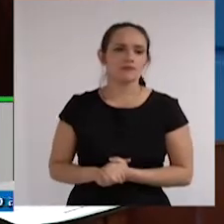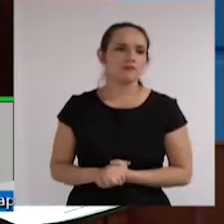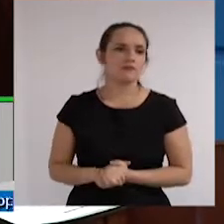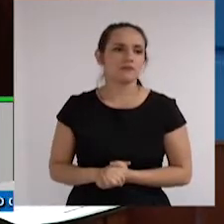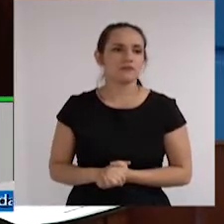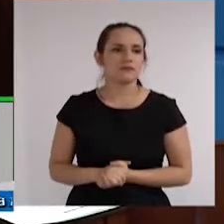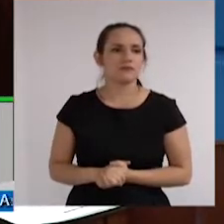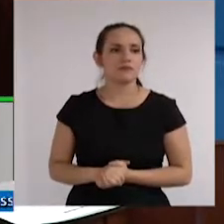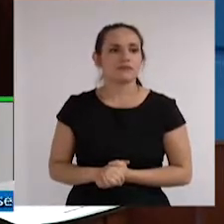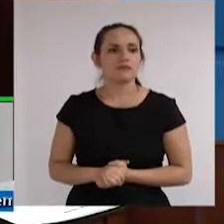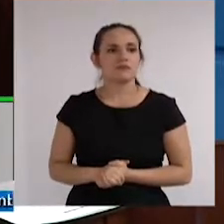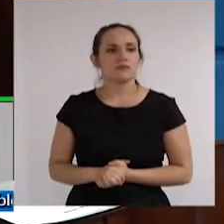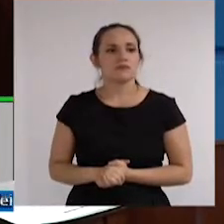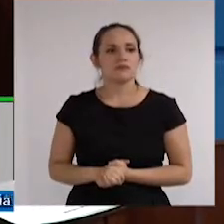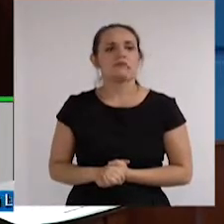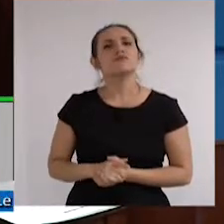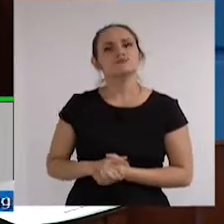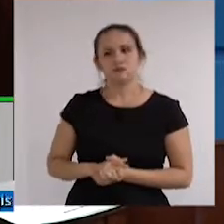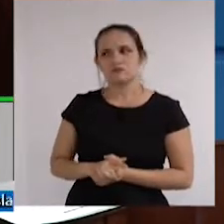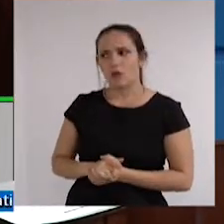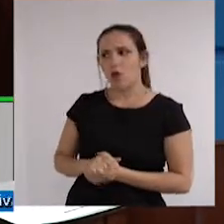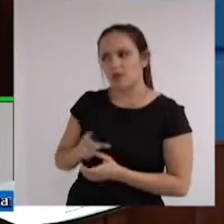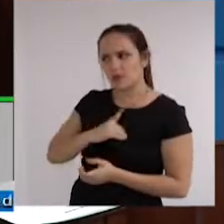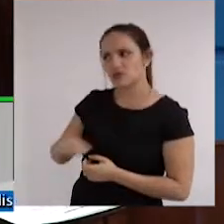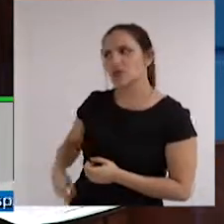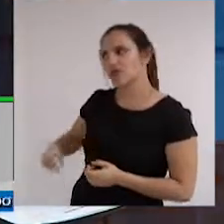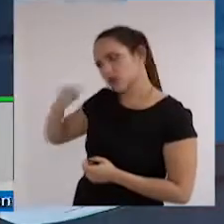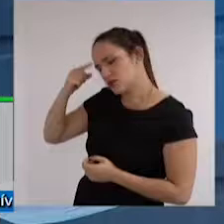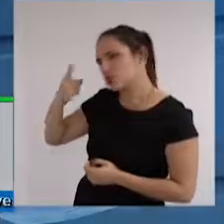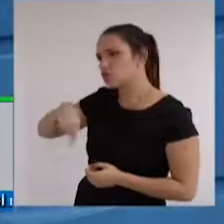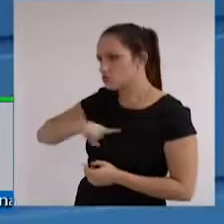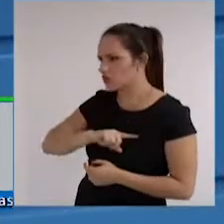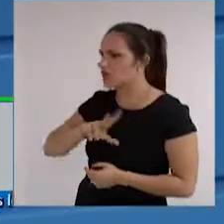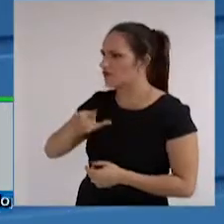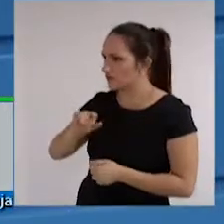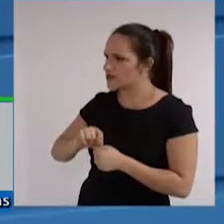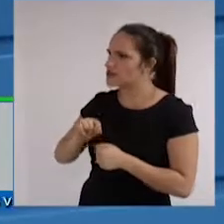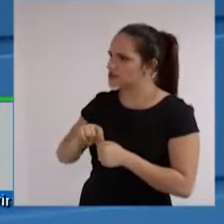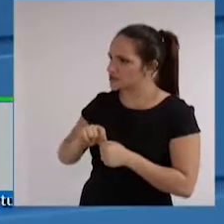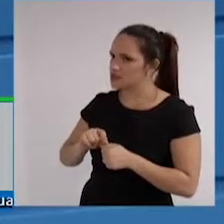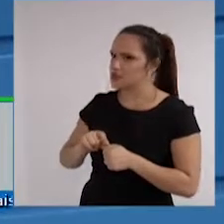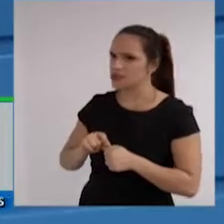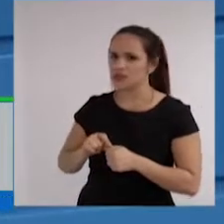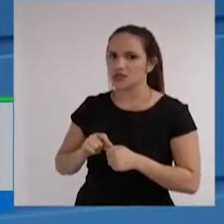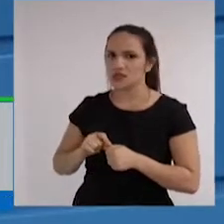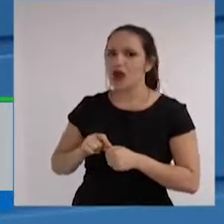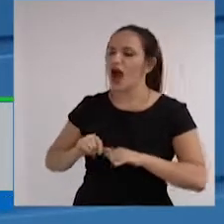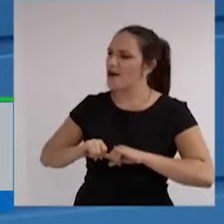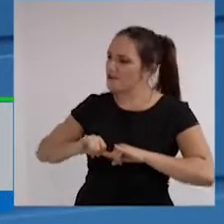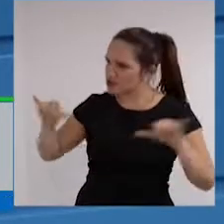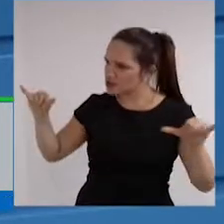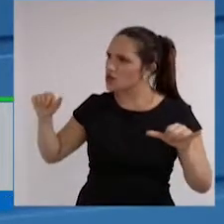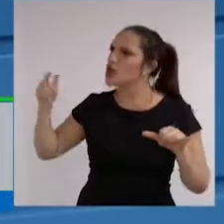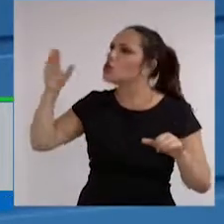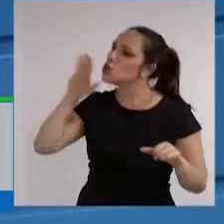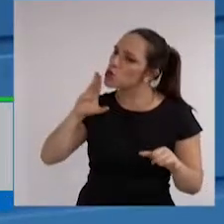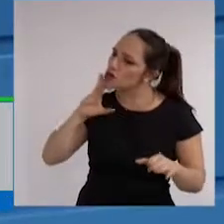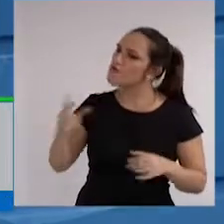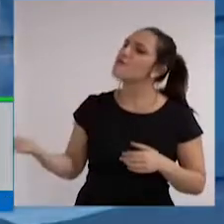Nós vamos fazer, deputado Zé Teixeira, daqui uns dias, o pré-lançamento da candidatura do ex-presidente Lula à presidência da